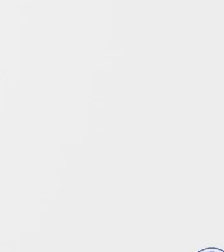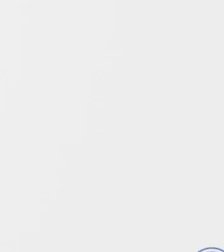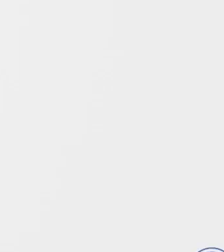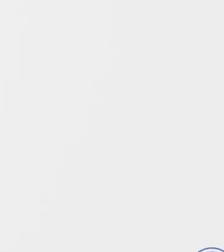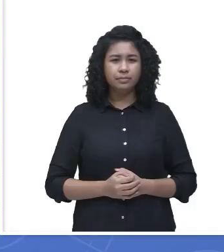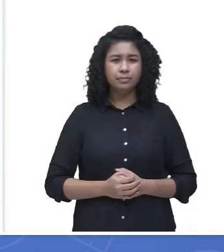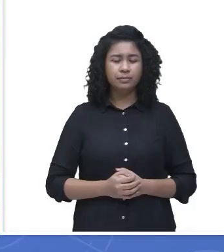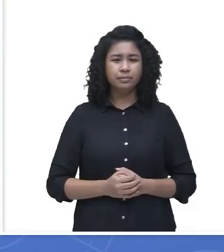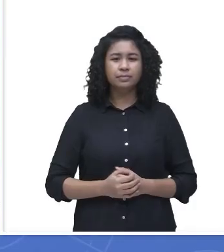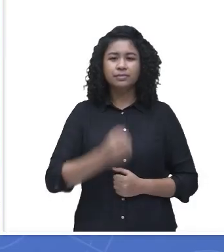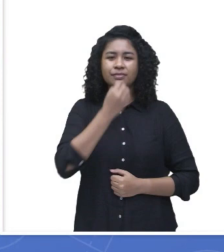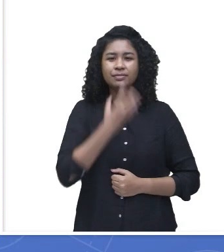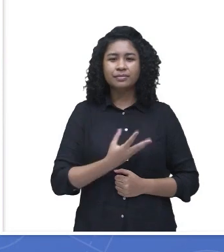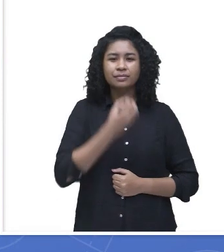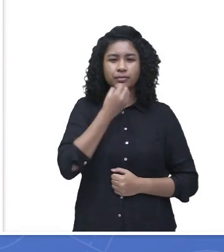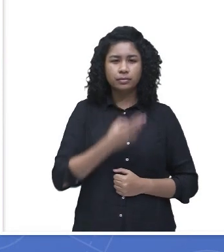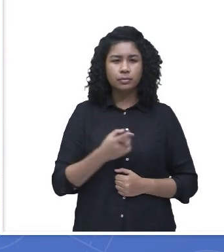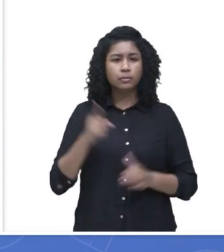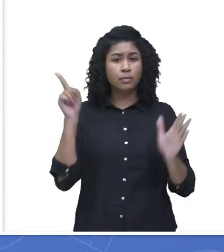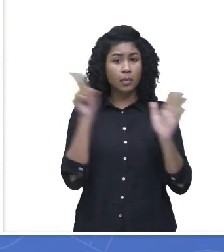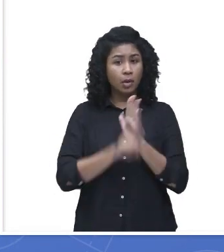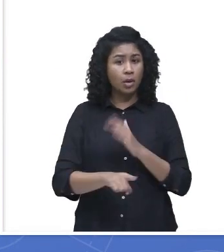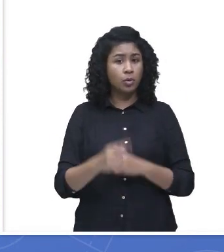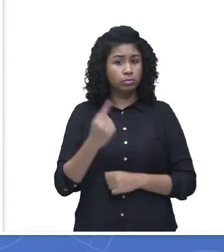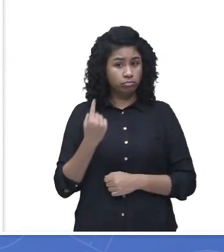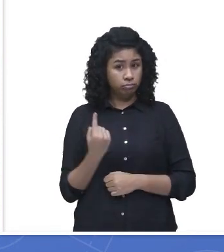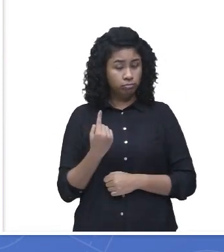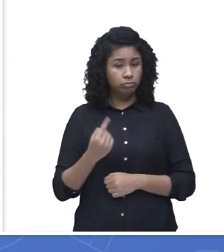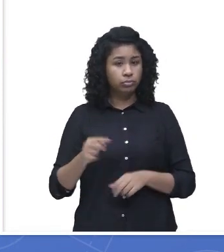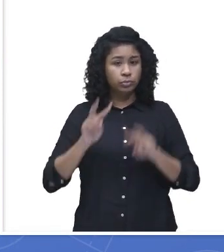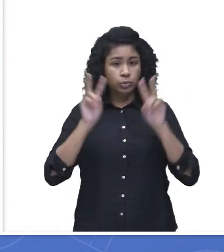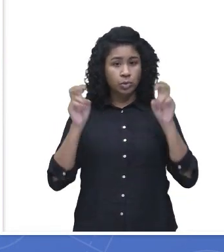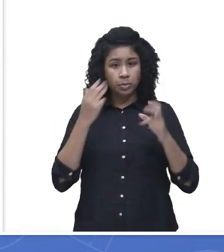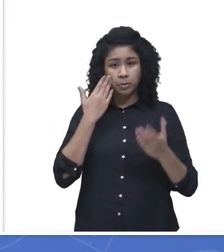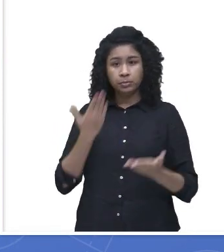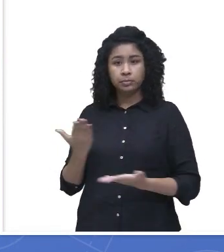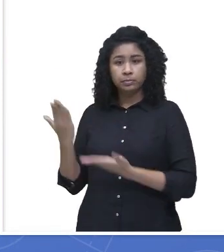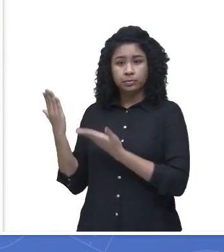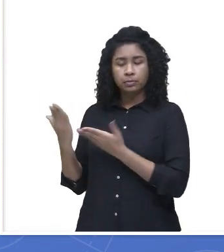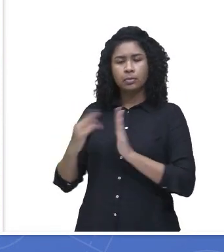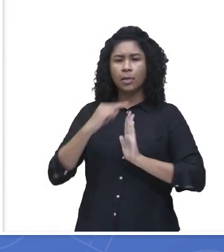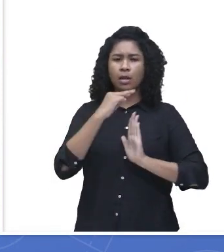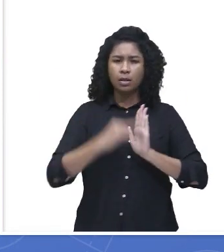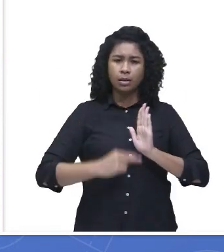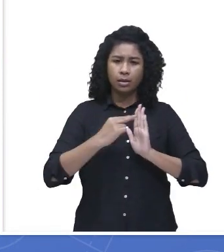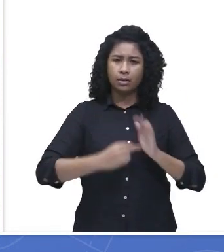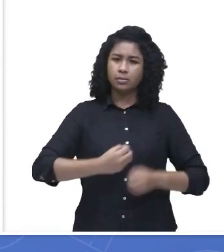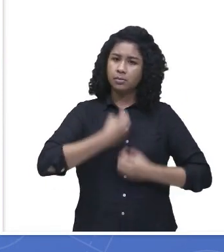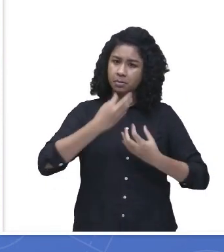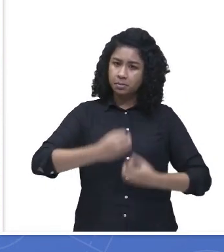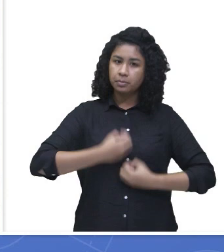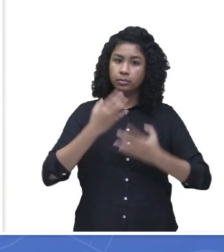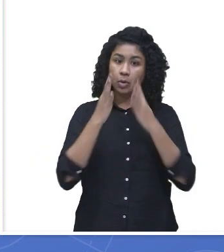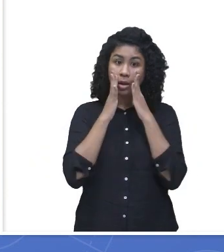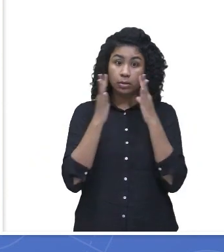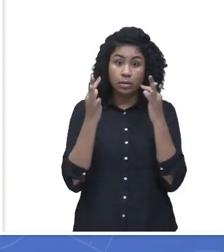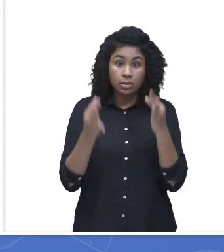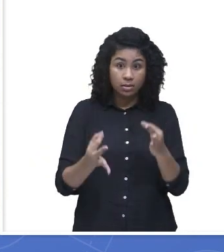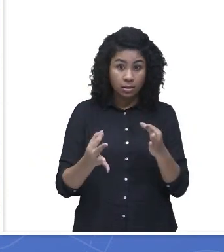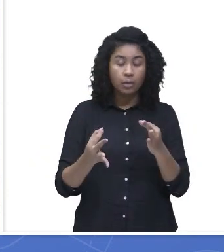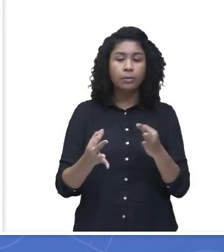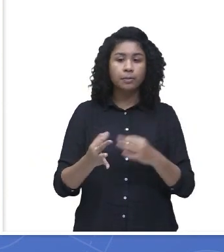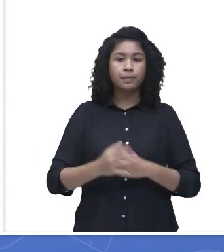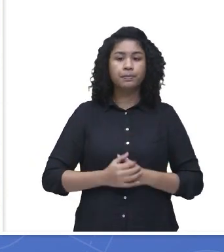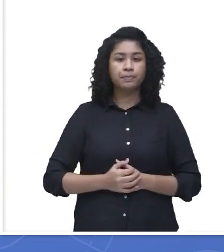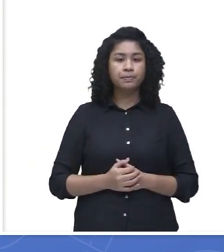Muito bem, então temos aí uma questão, budismo moderno. Leiam o poema com bastante atenção. E aí vamos à